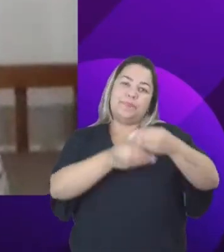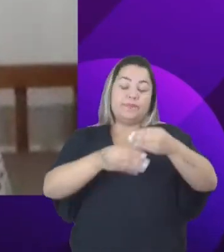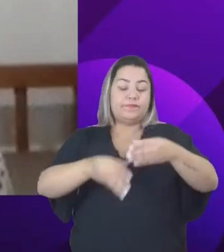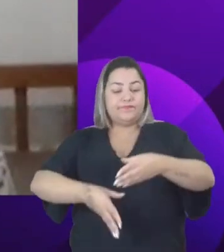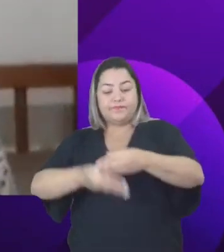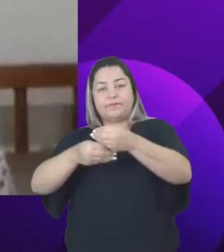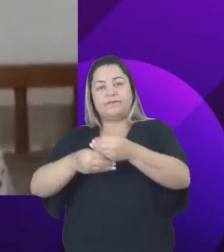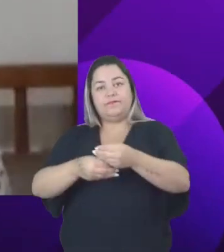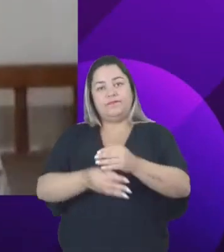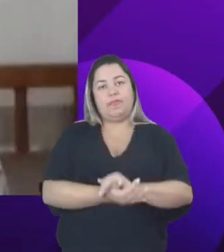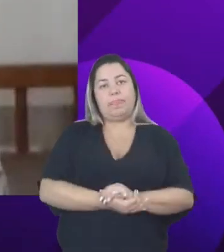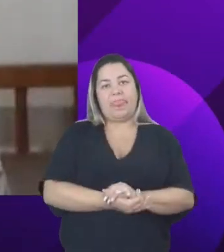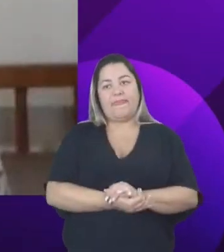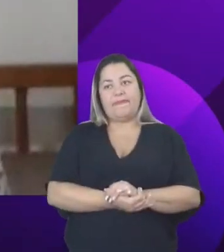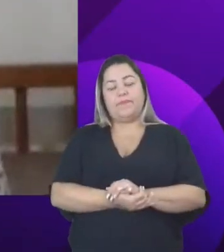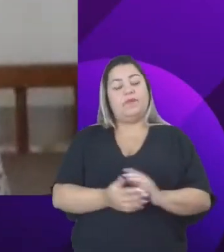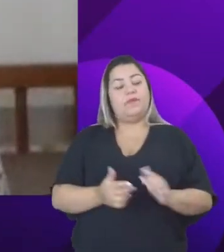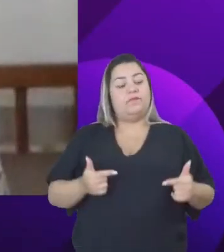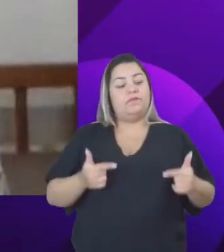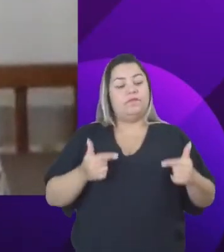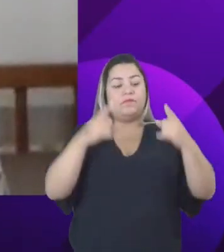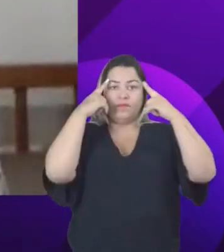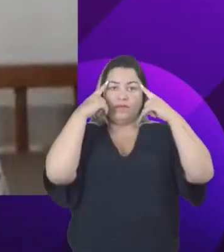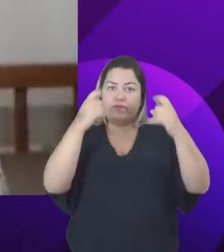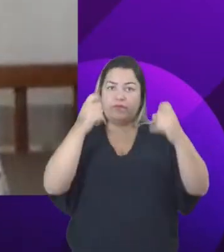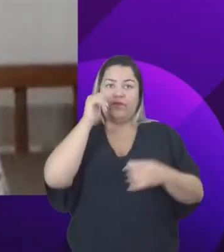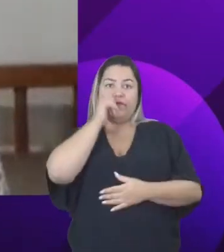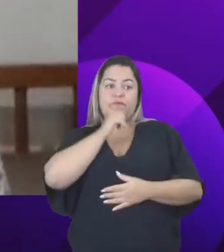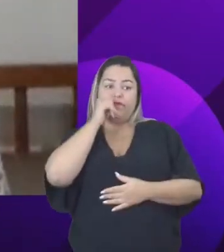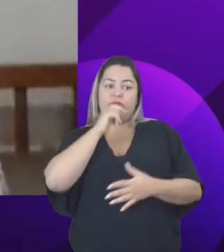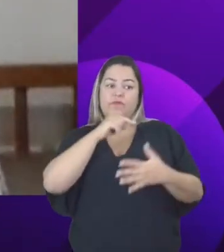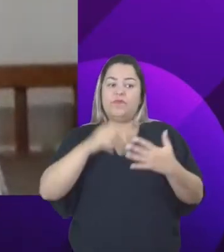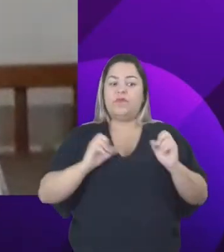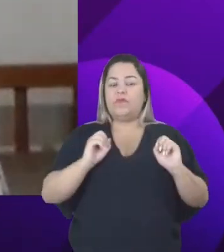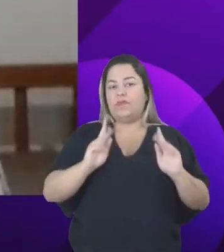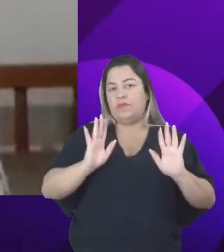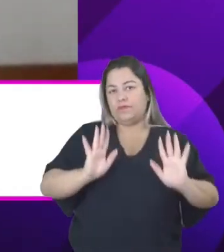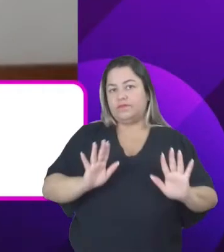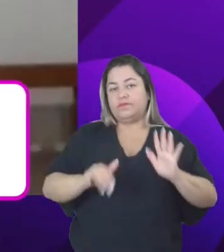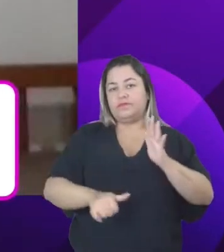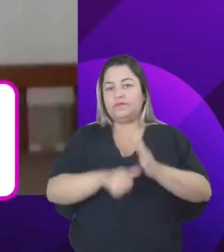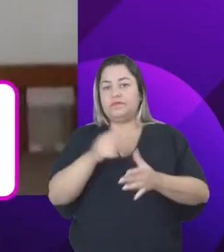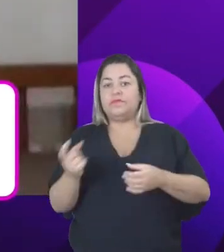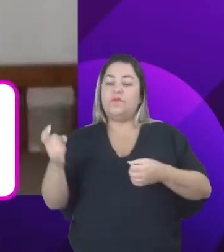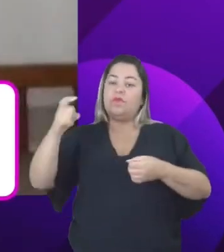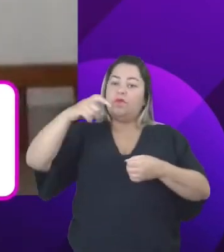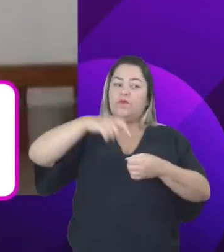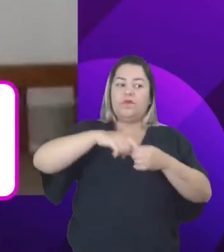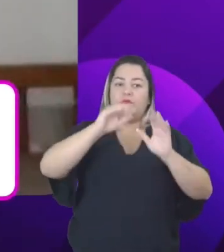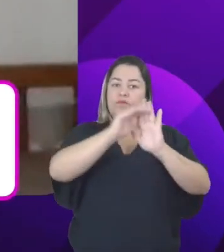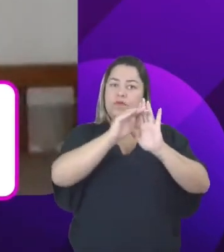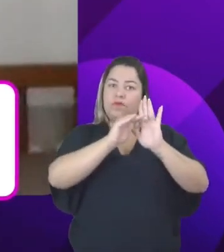implementando para enfrentar a violência contra as mulheres? Bom, primeiro, nós retomamos o